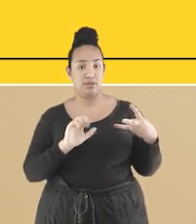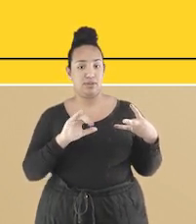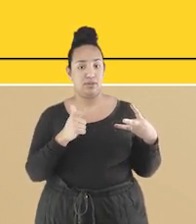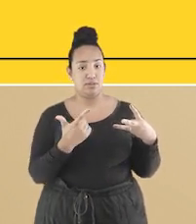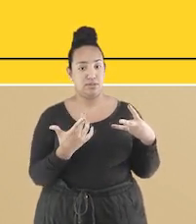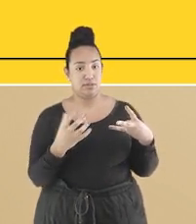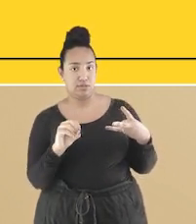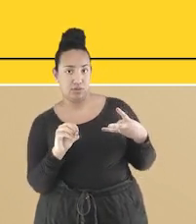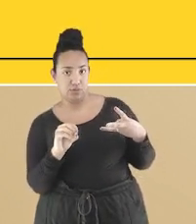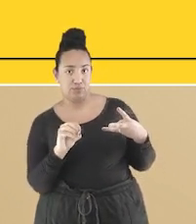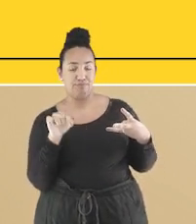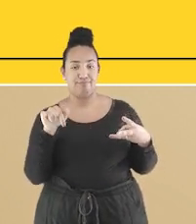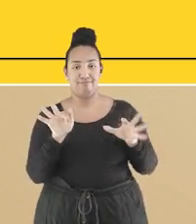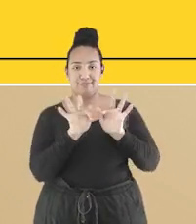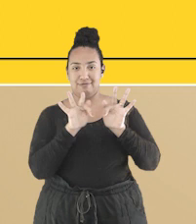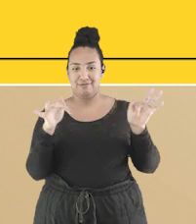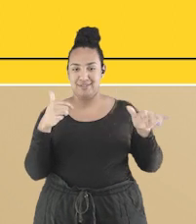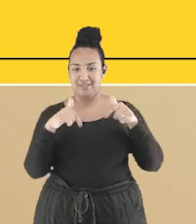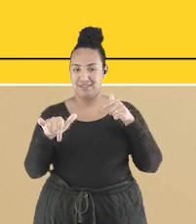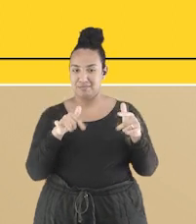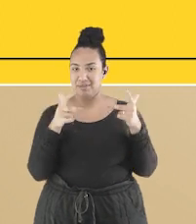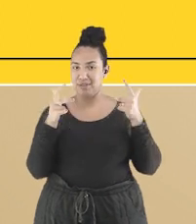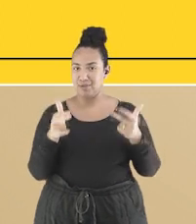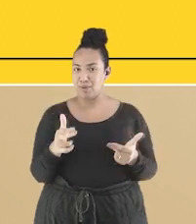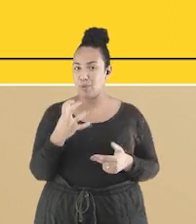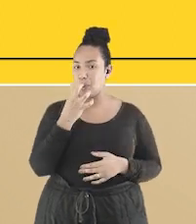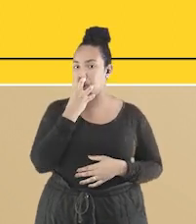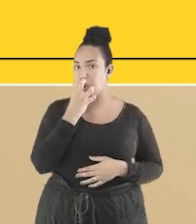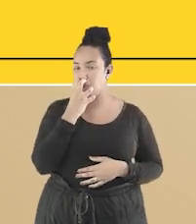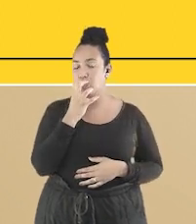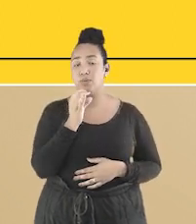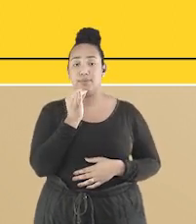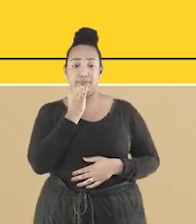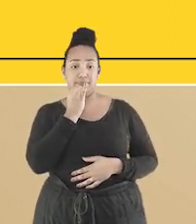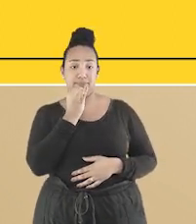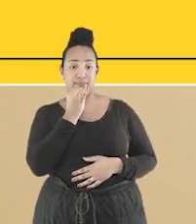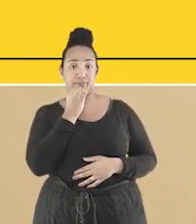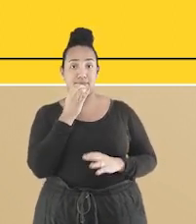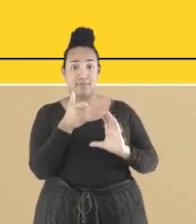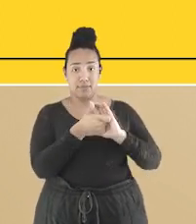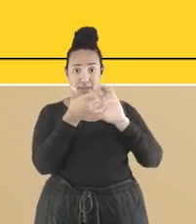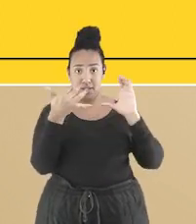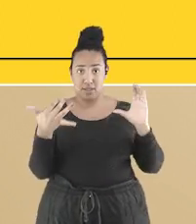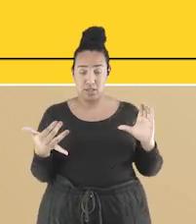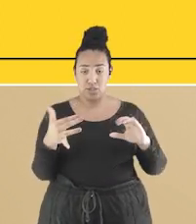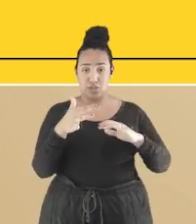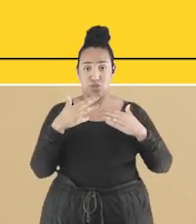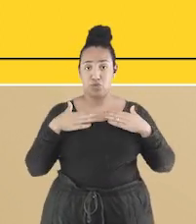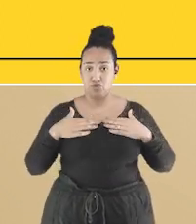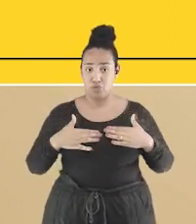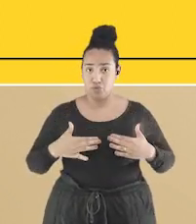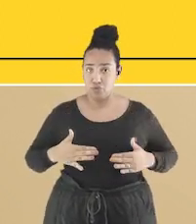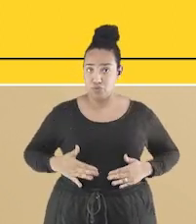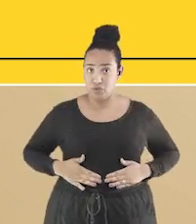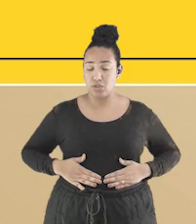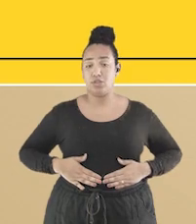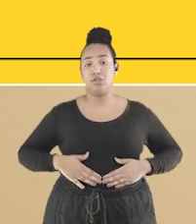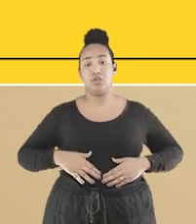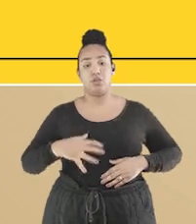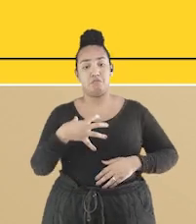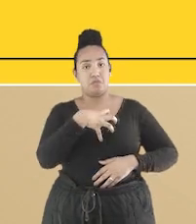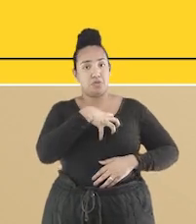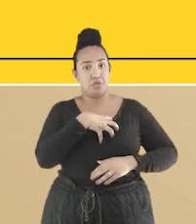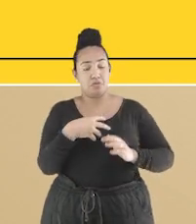como um cão. A personificação é o ato de atribuir características físicas, emocionais ou sociais para um